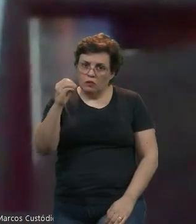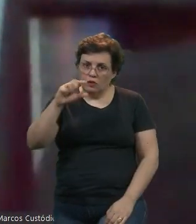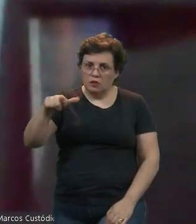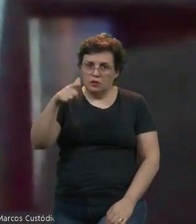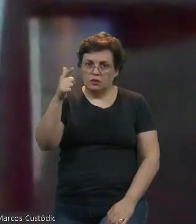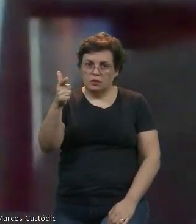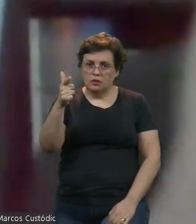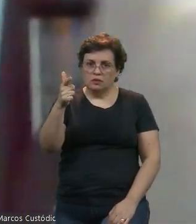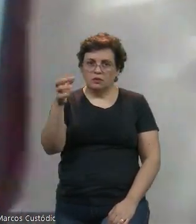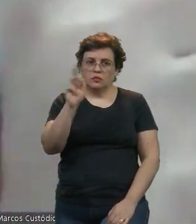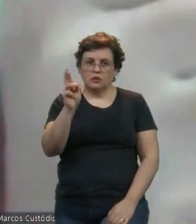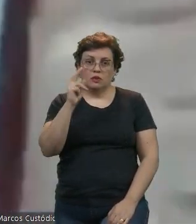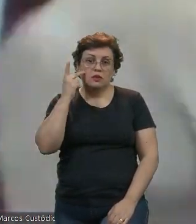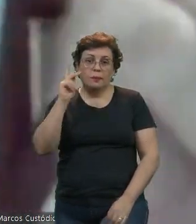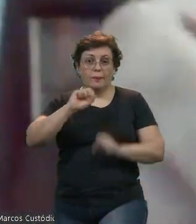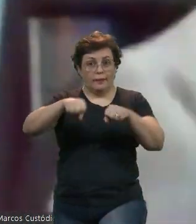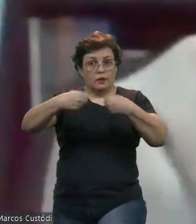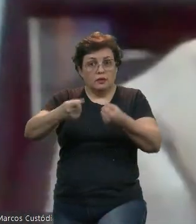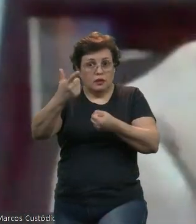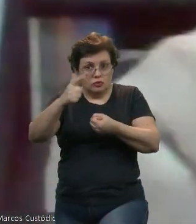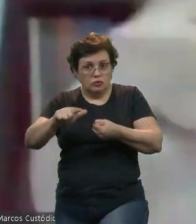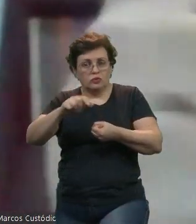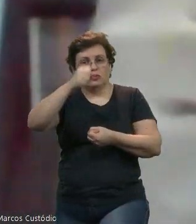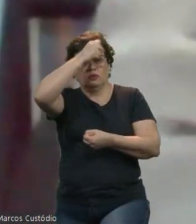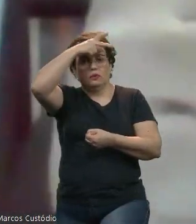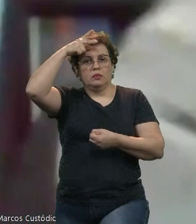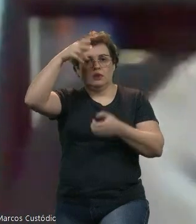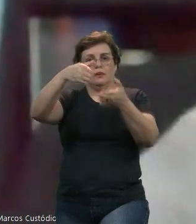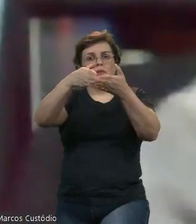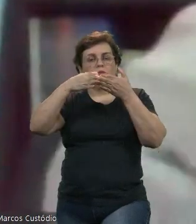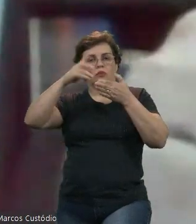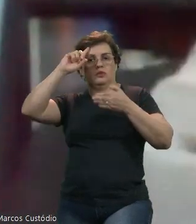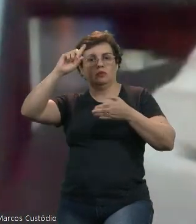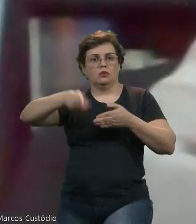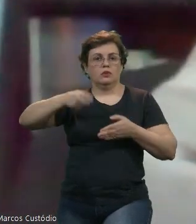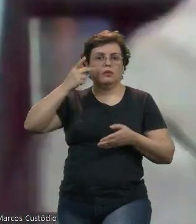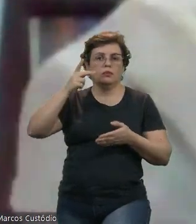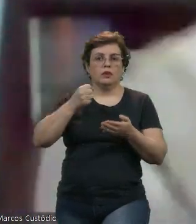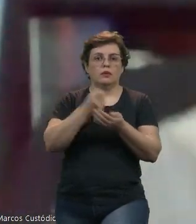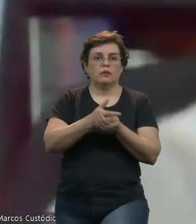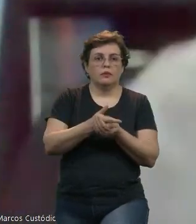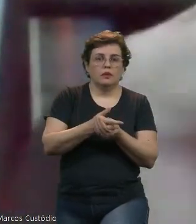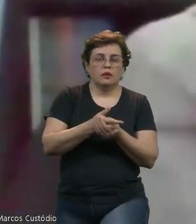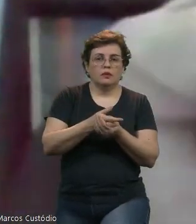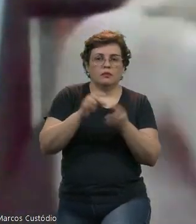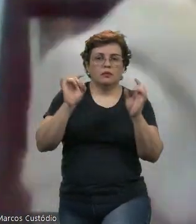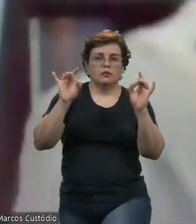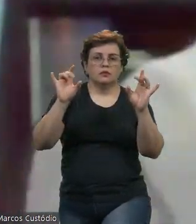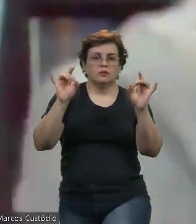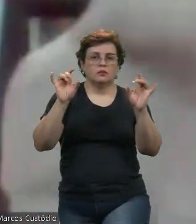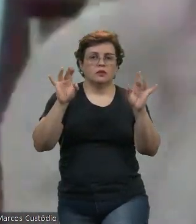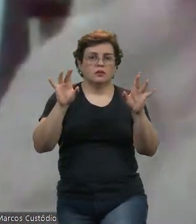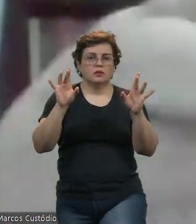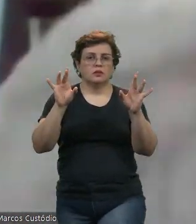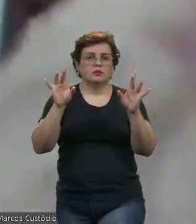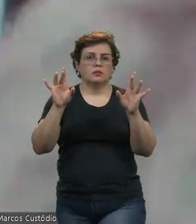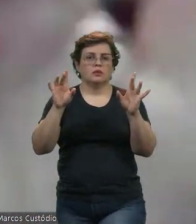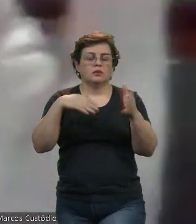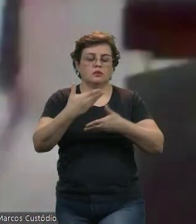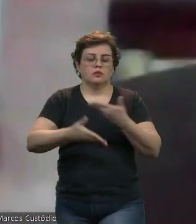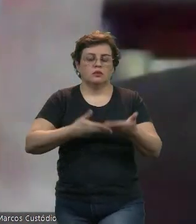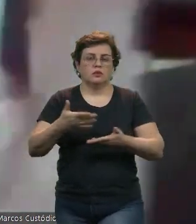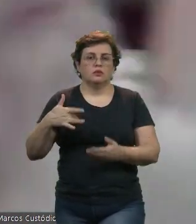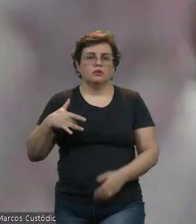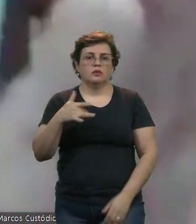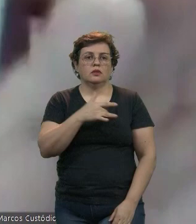para devolver para a Prefeitura e pediu que fosse encaminhado para pagamento especialmente dos servidores